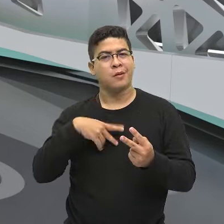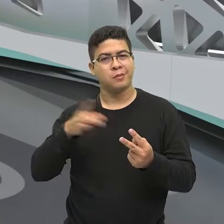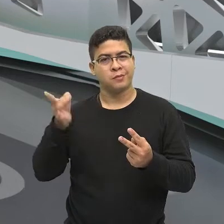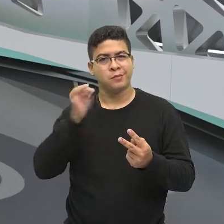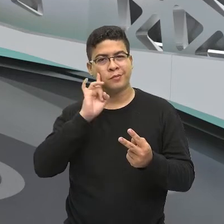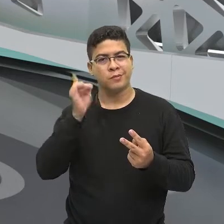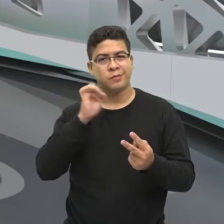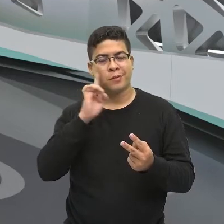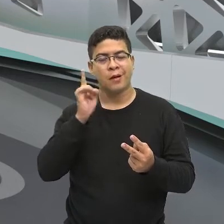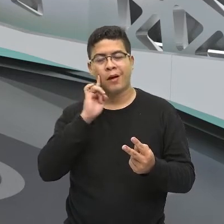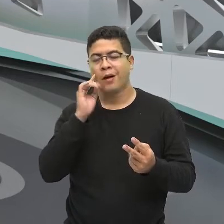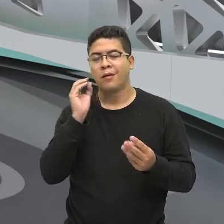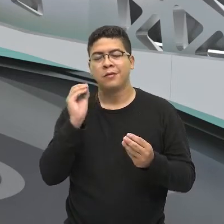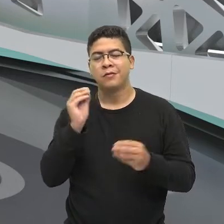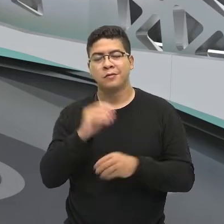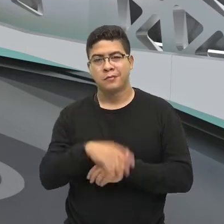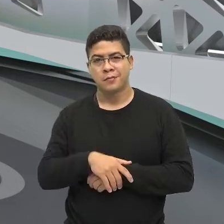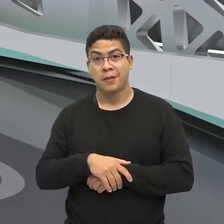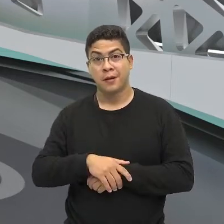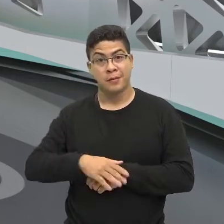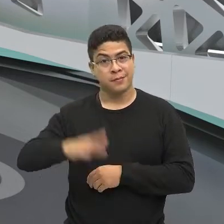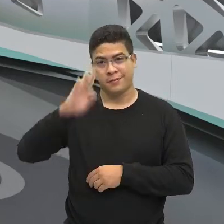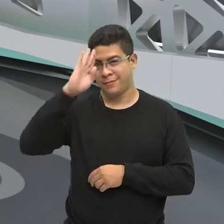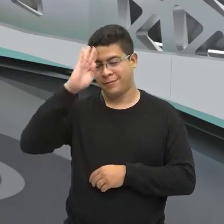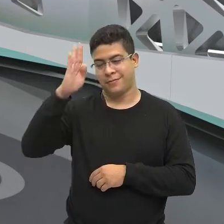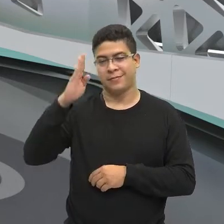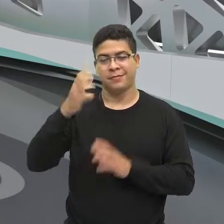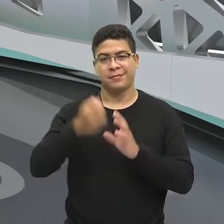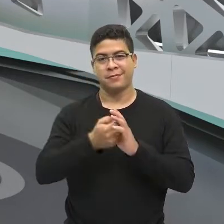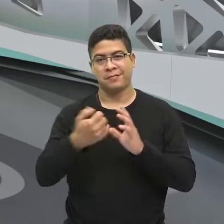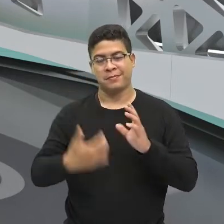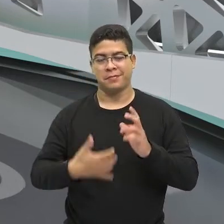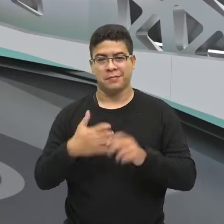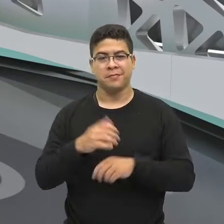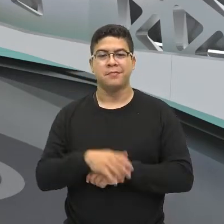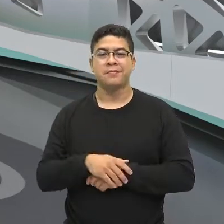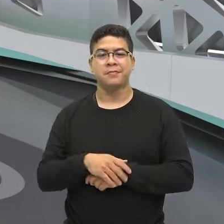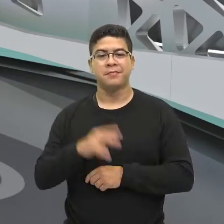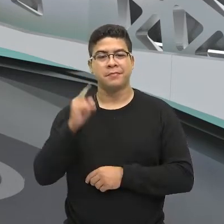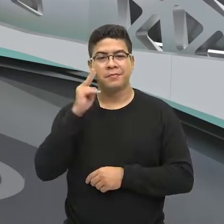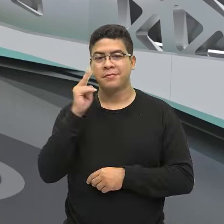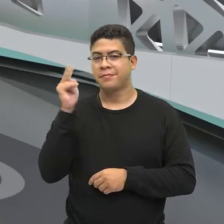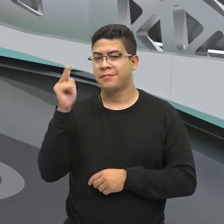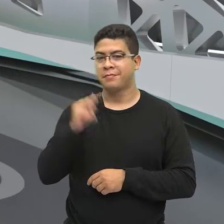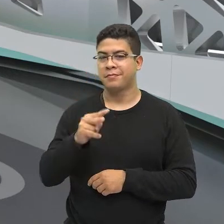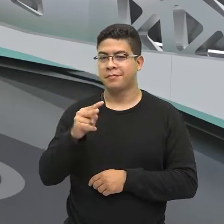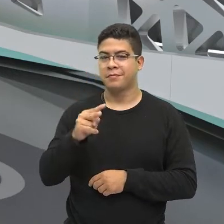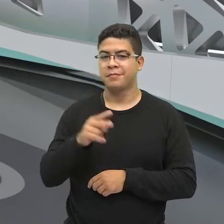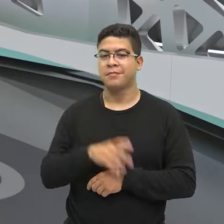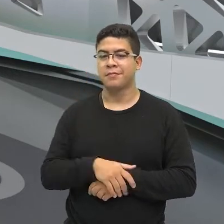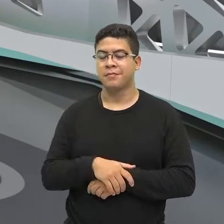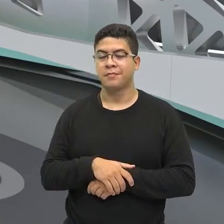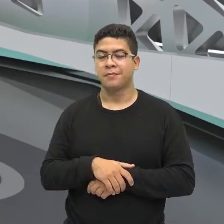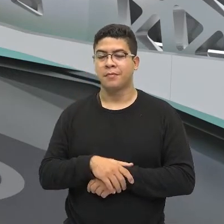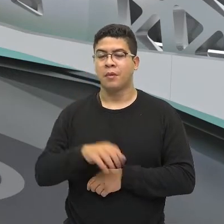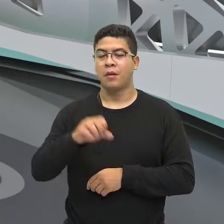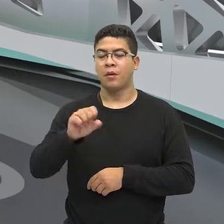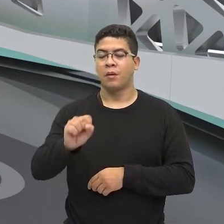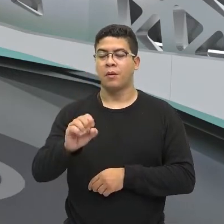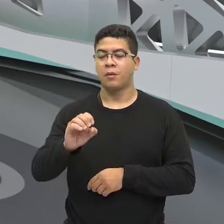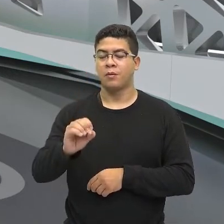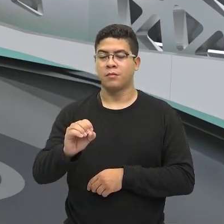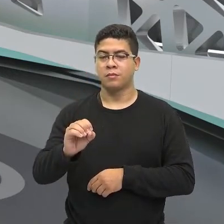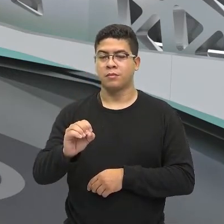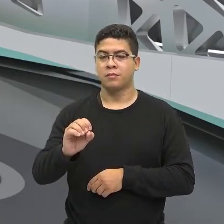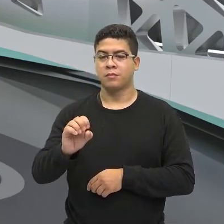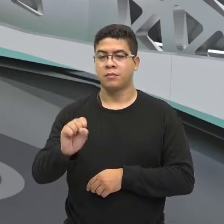principal característica dele. Aí vocês estão vendo aí os sapos, né? Os sapos é um